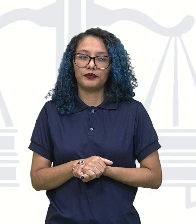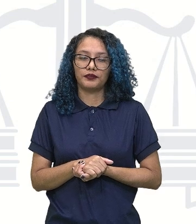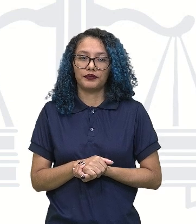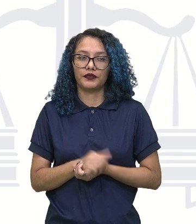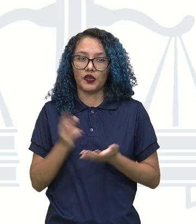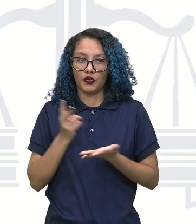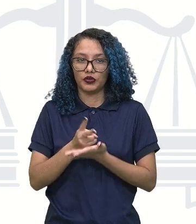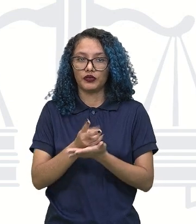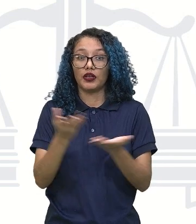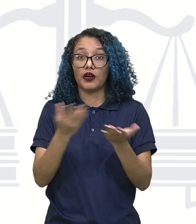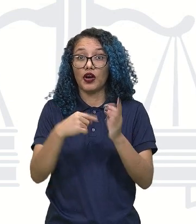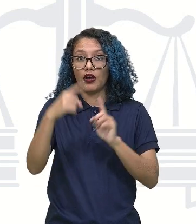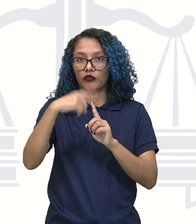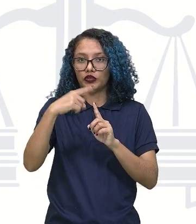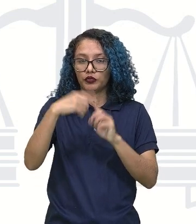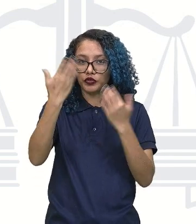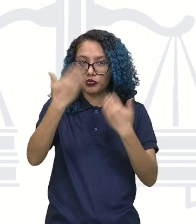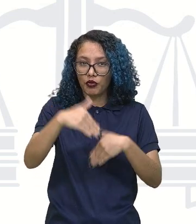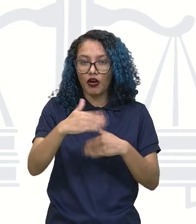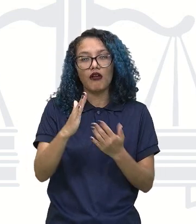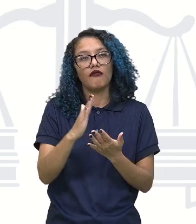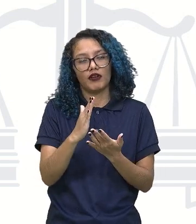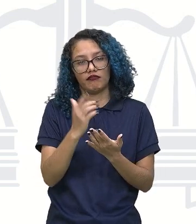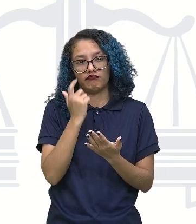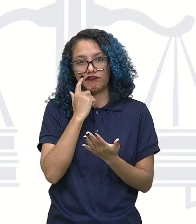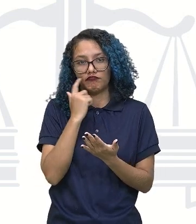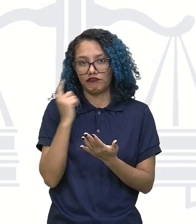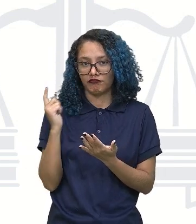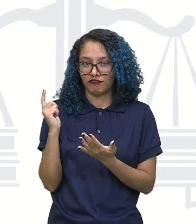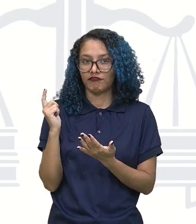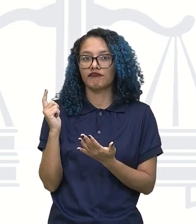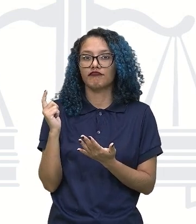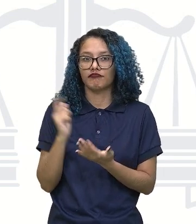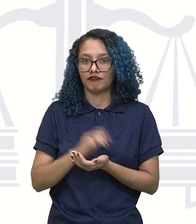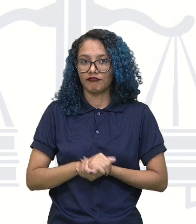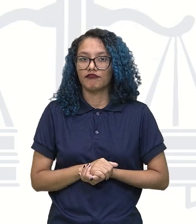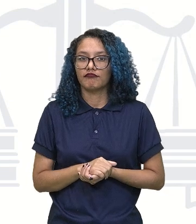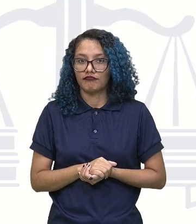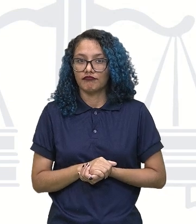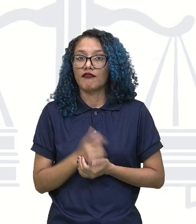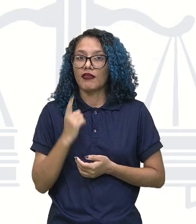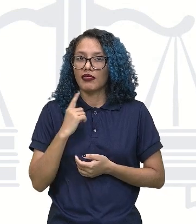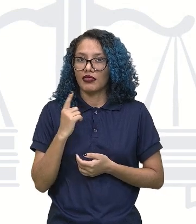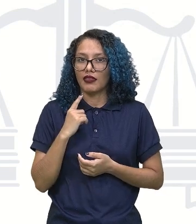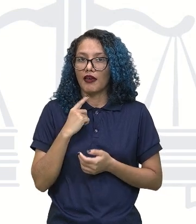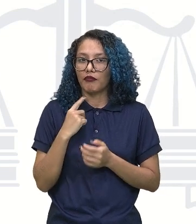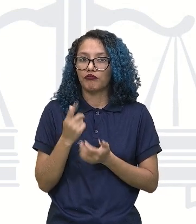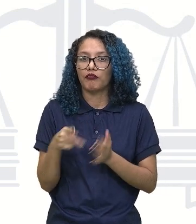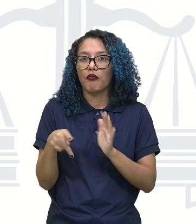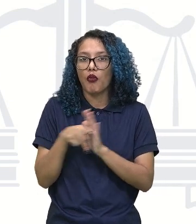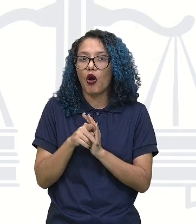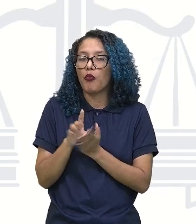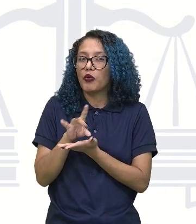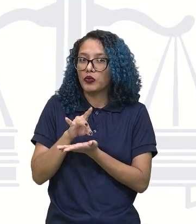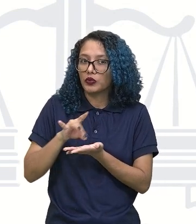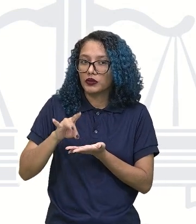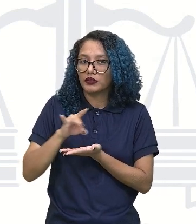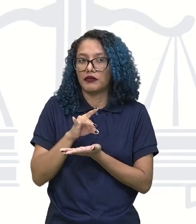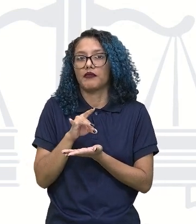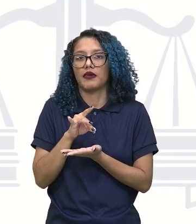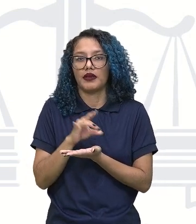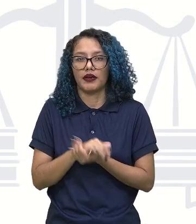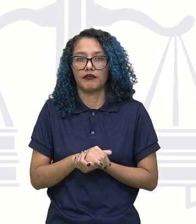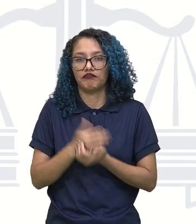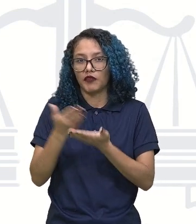de avaliação, né? Nós temos alguns tipos de avaliação que a gente trabalha aqui no CMEAM. Certo? AVA,